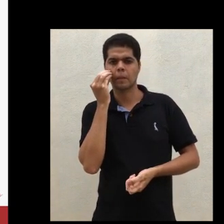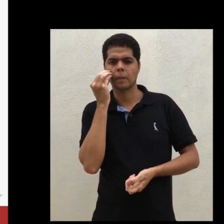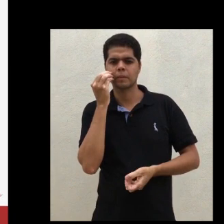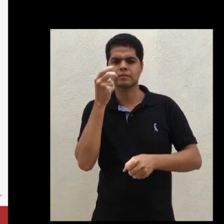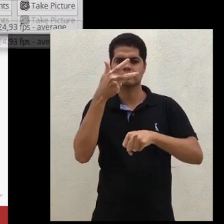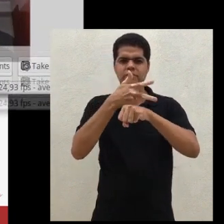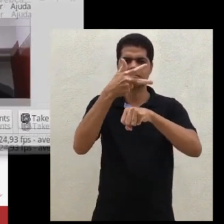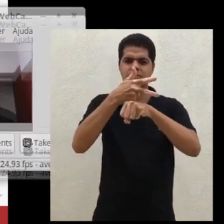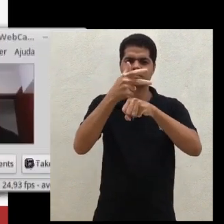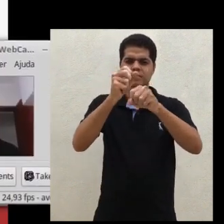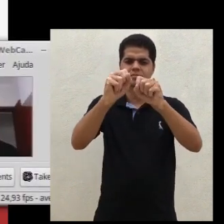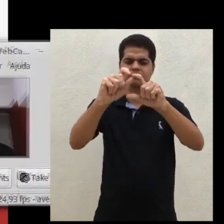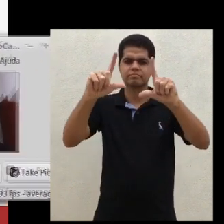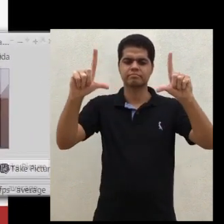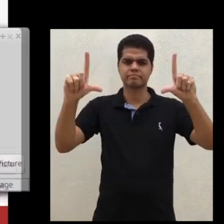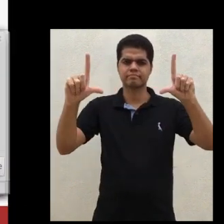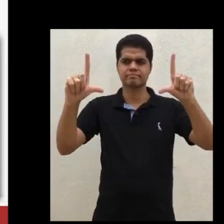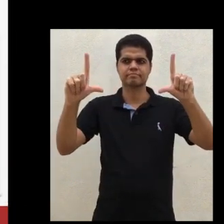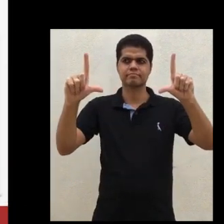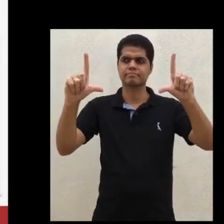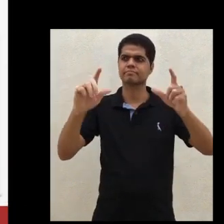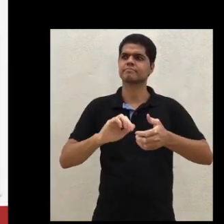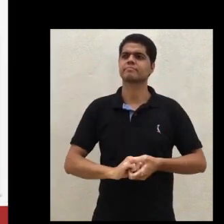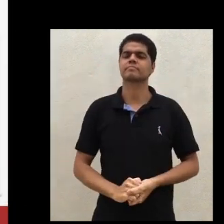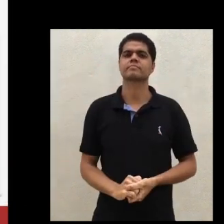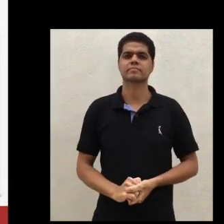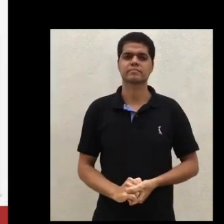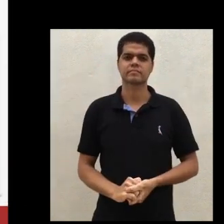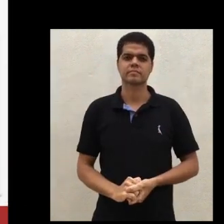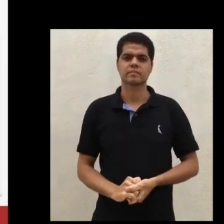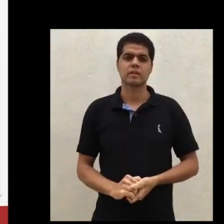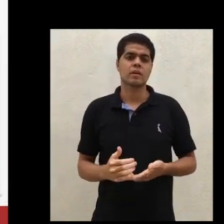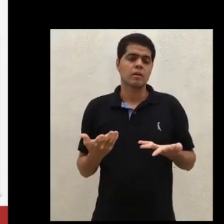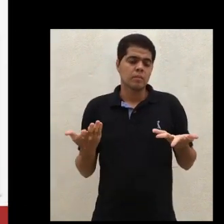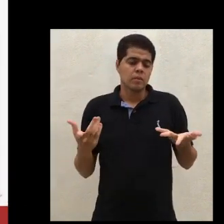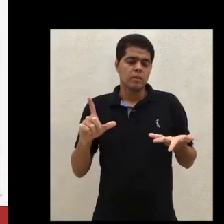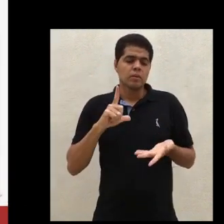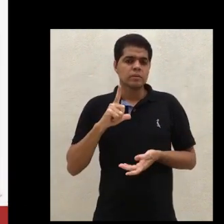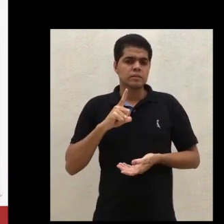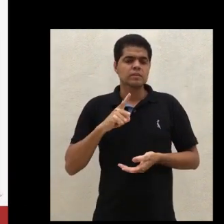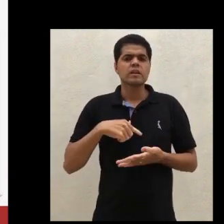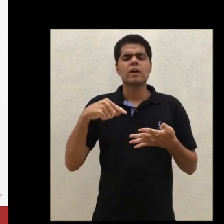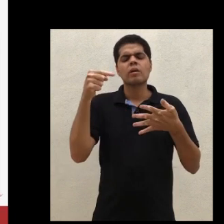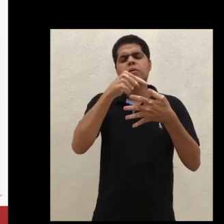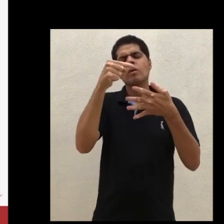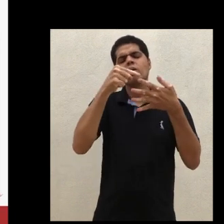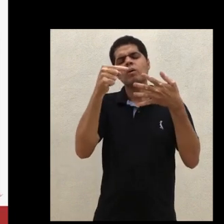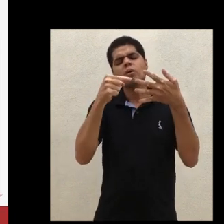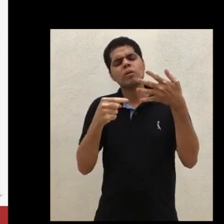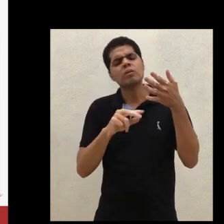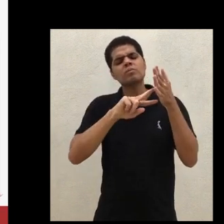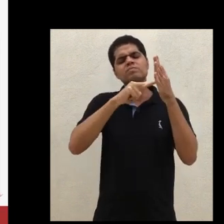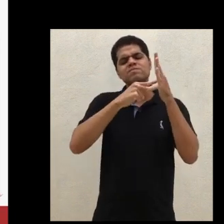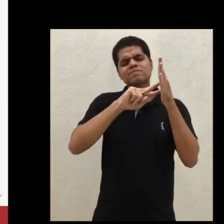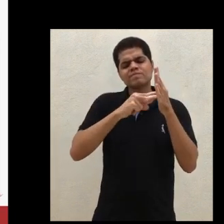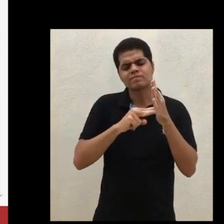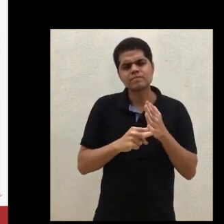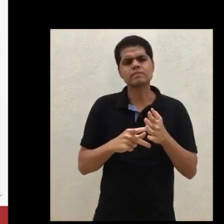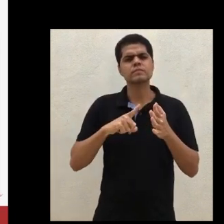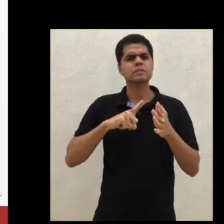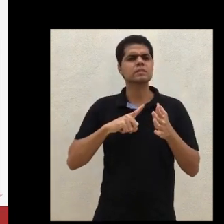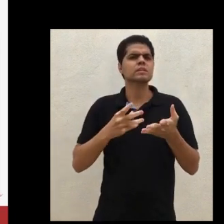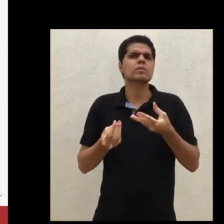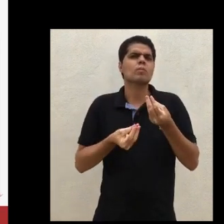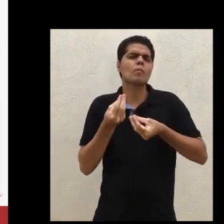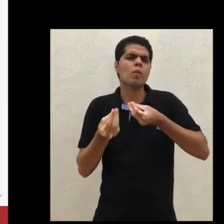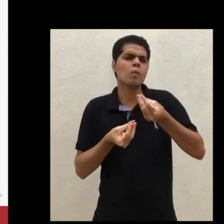Deixa eu tentar me entender com a minha webcam aqui de novo. Bom, principais características do modelo fuzzy. O modelo fuzzy